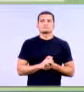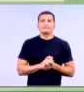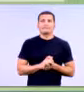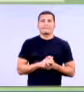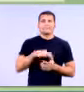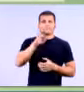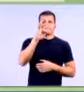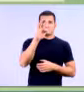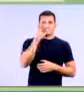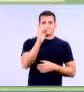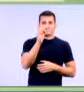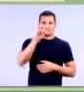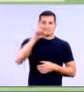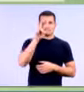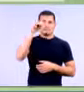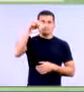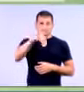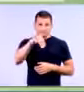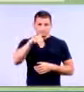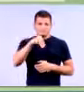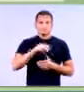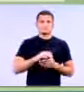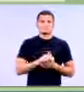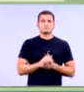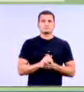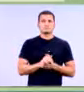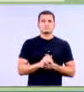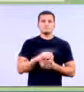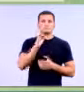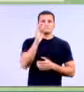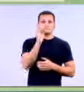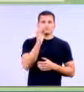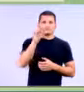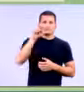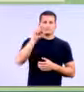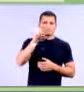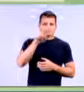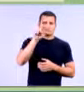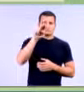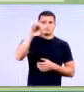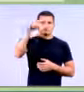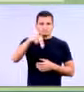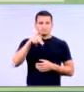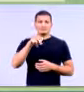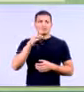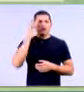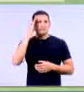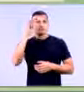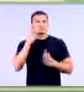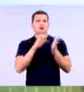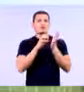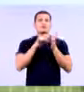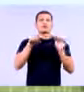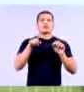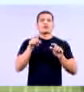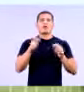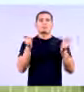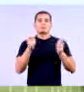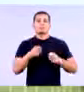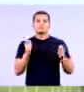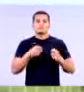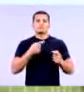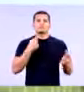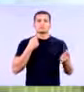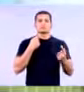A outra ferramenta que nós vimos é o fórum. O fórum, a principal característica dele é o quê? É permitir a